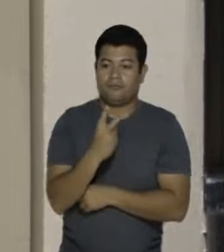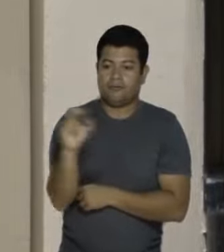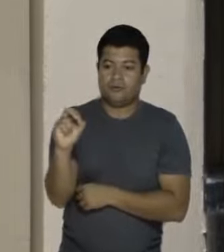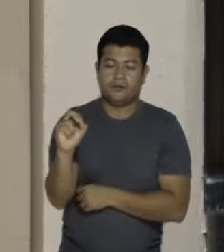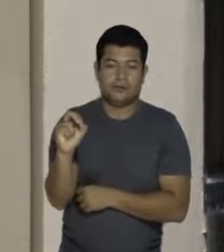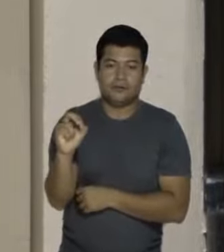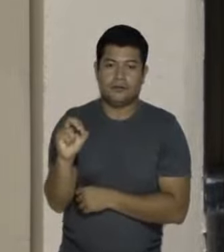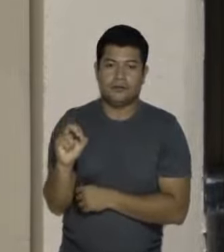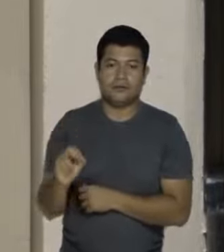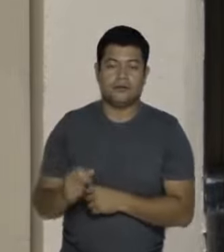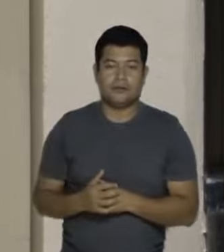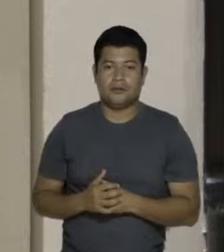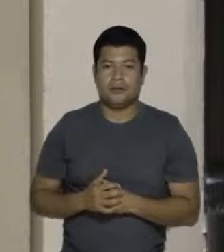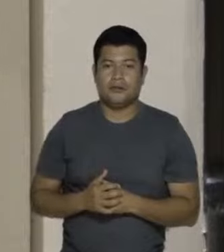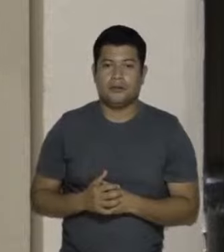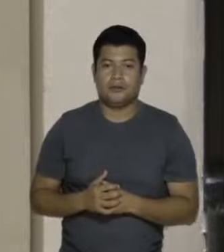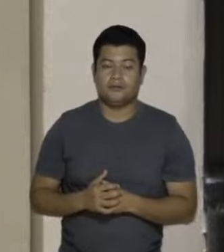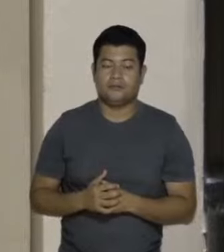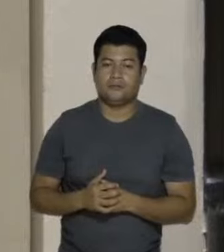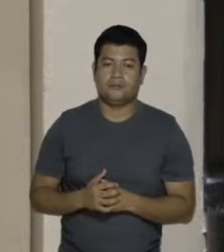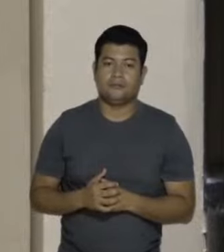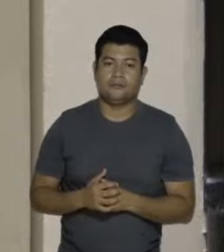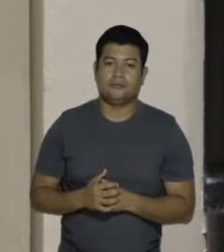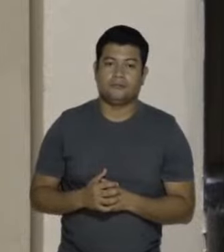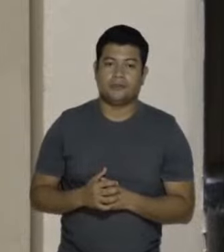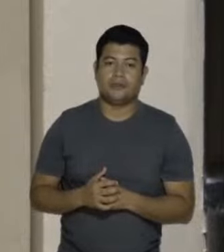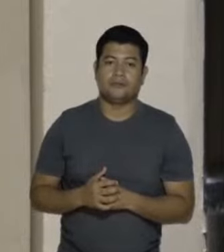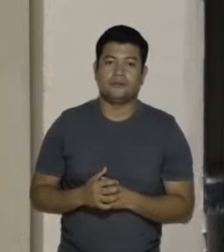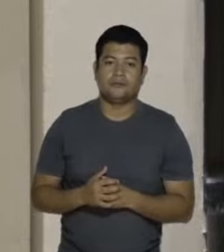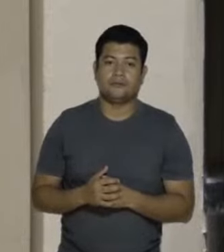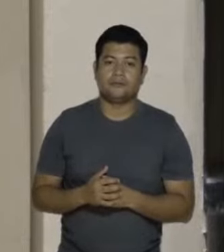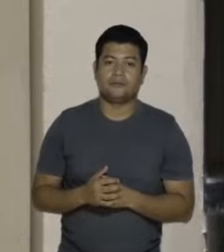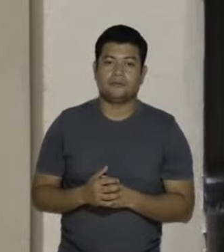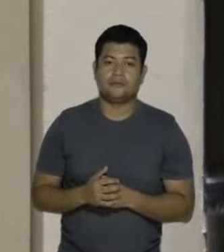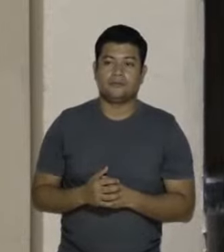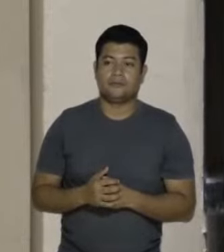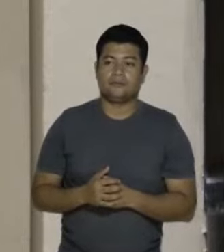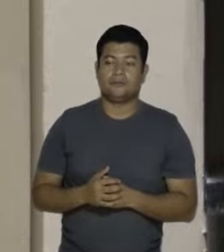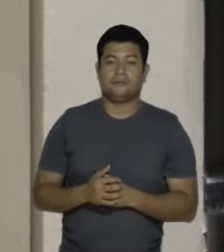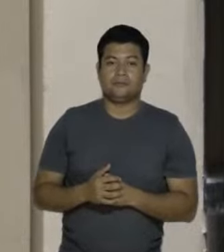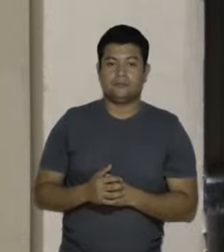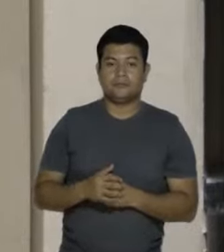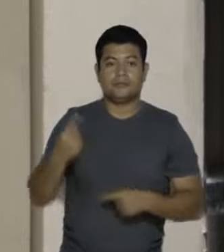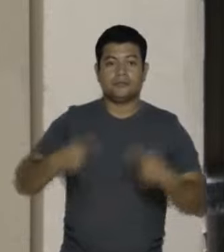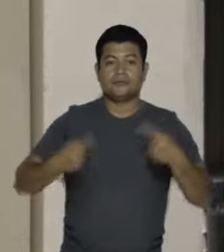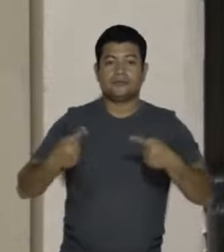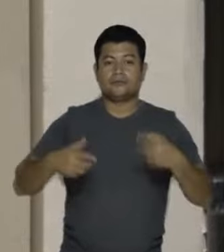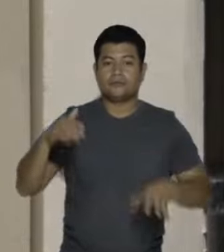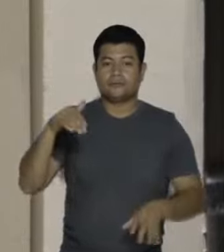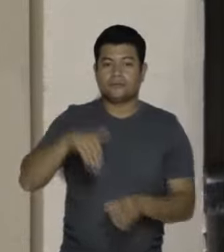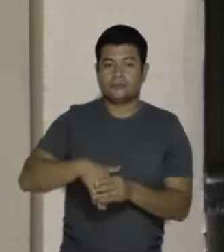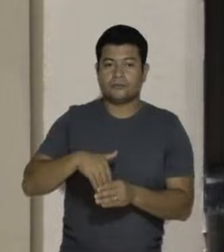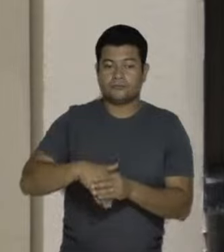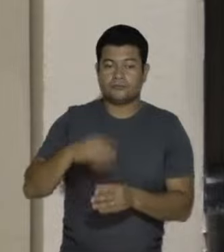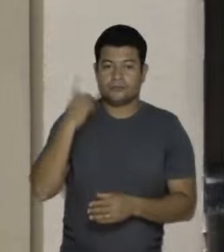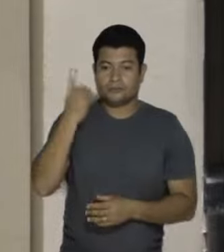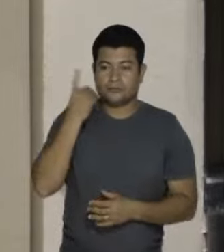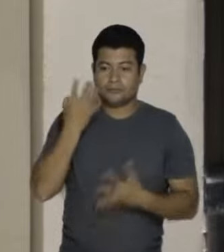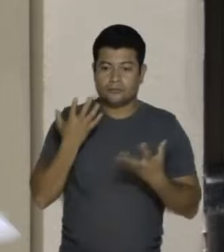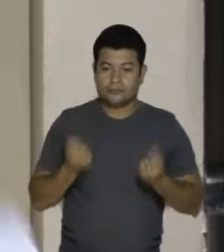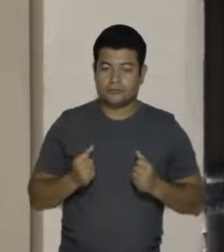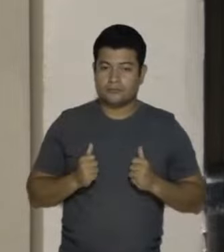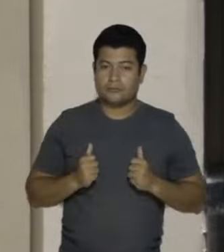of World universitys em discussão não havendo Quem Queira discutir em votação